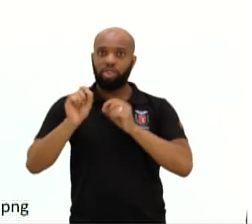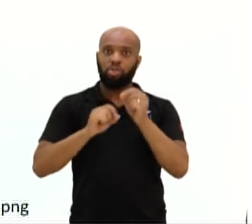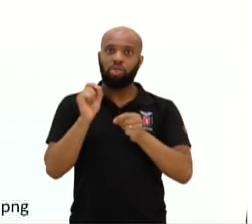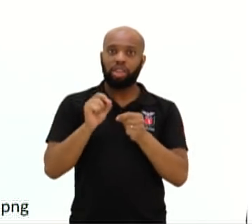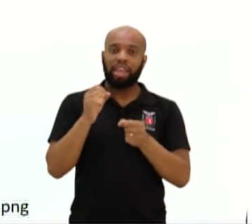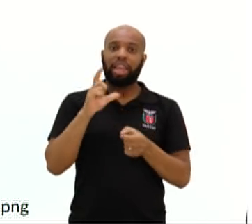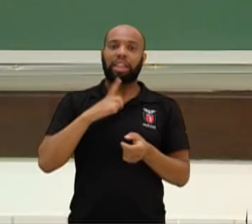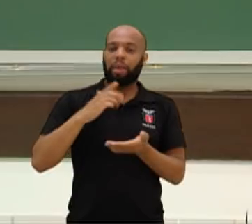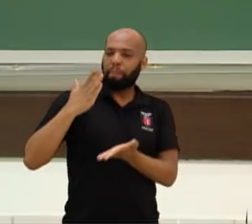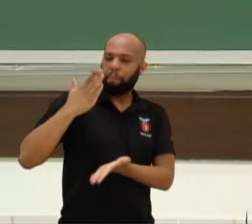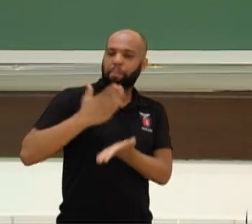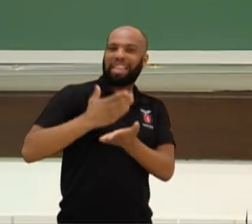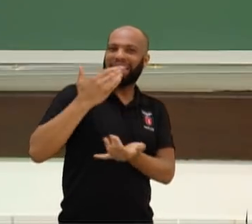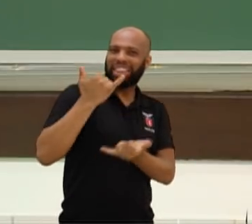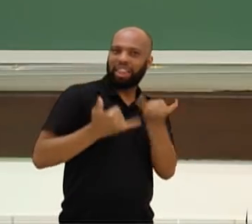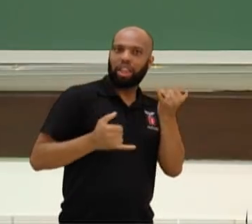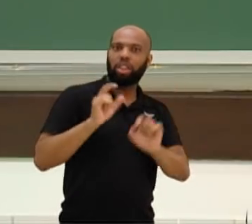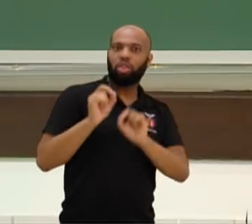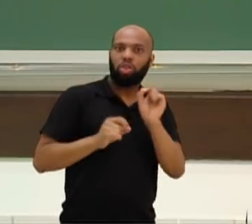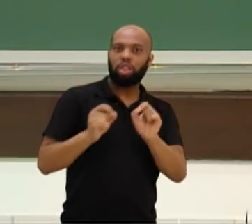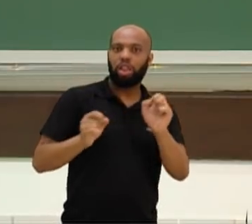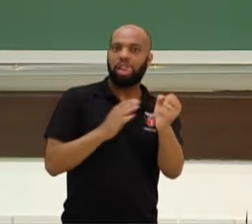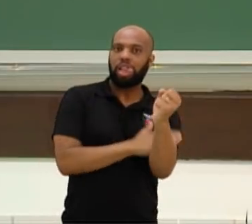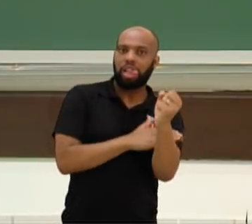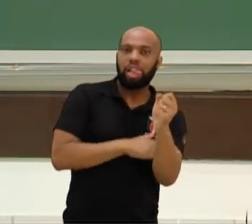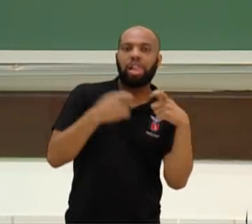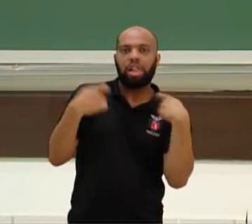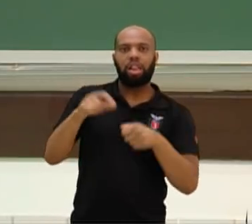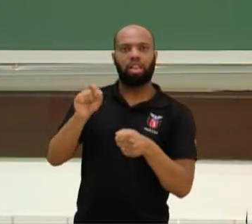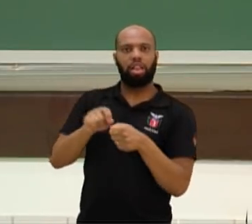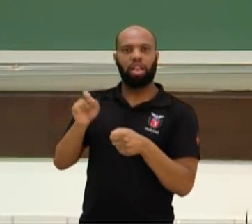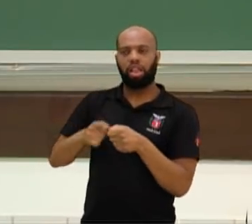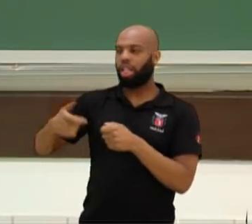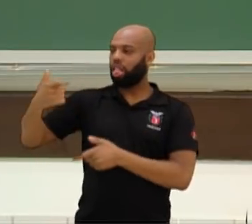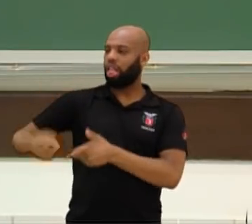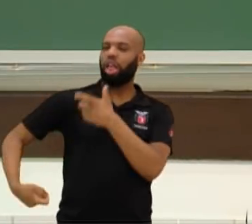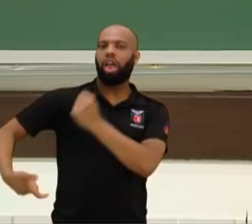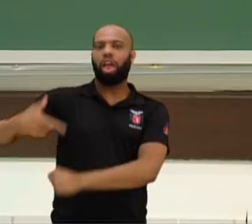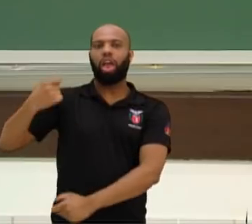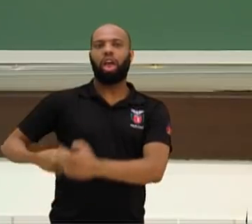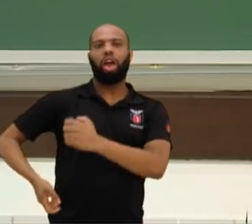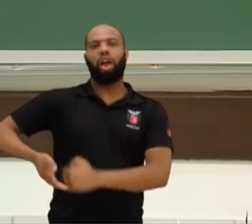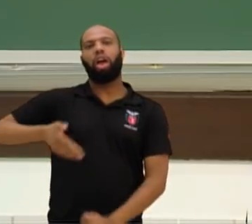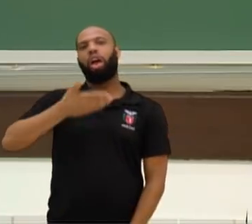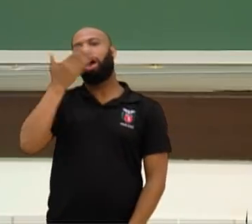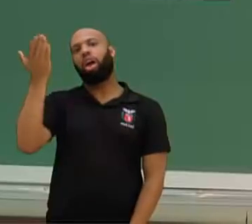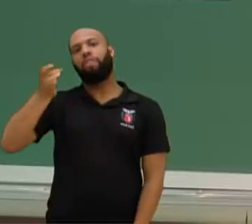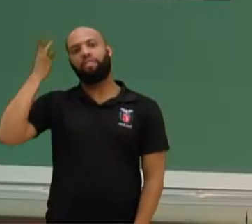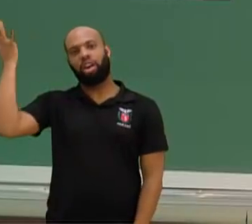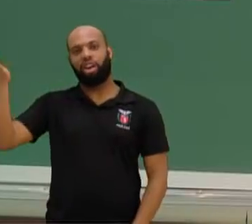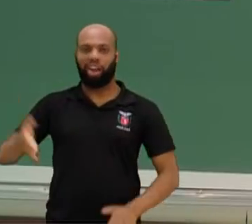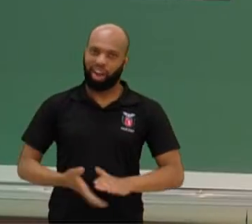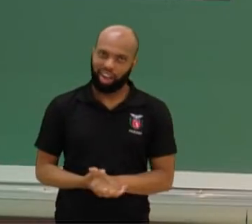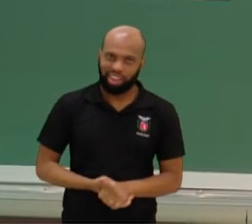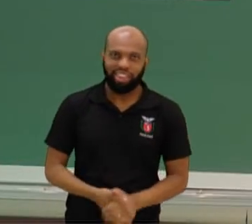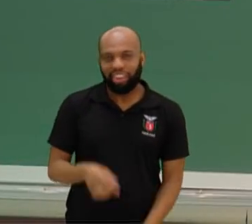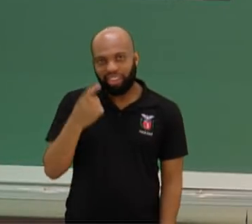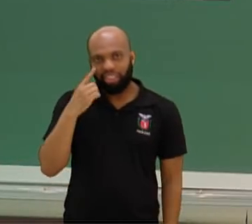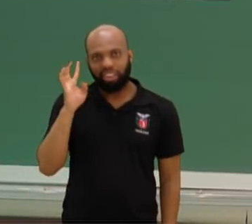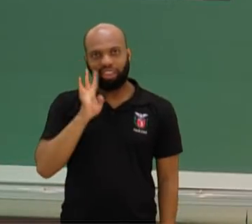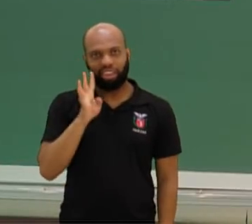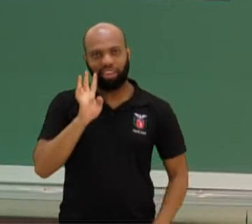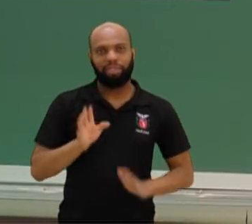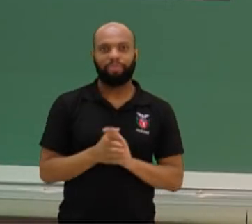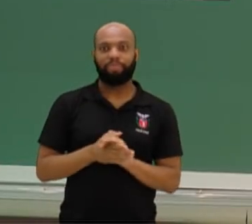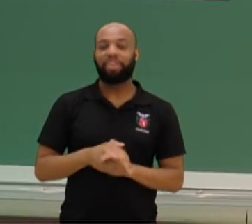pela metade a força que você precisa fazer para erguer um determinado corpo. Olha que genial!